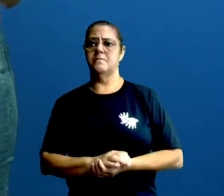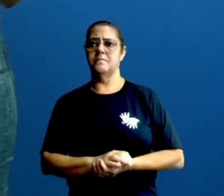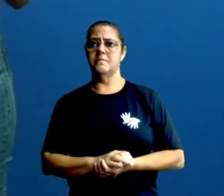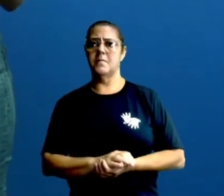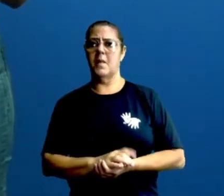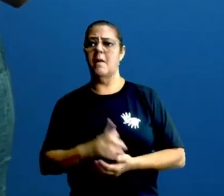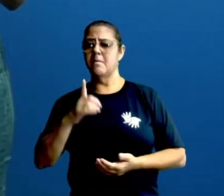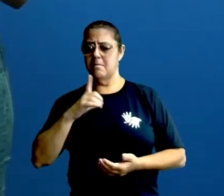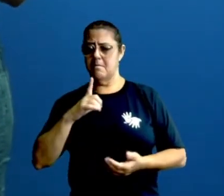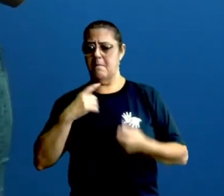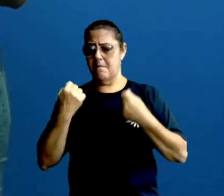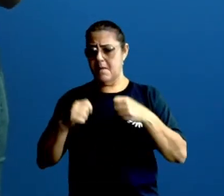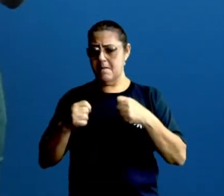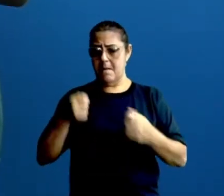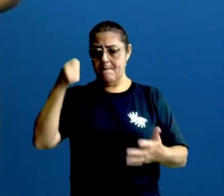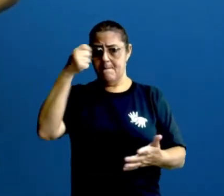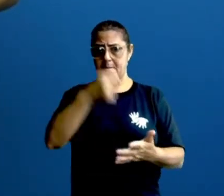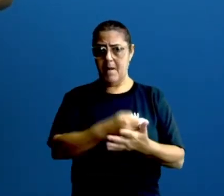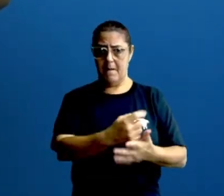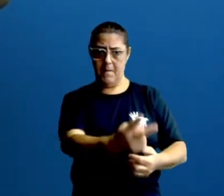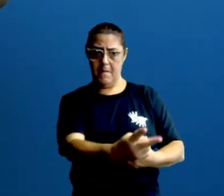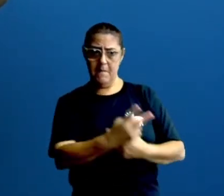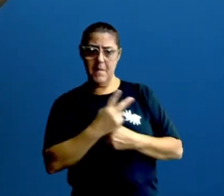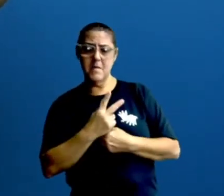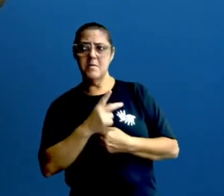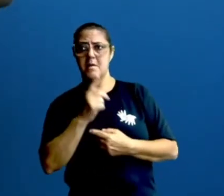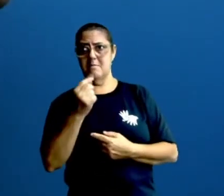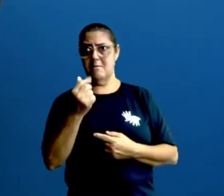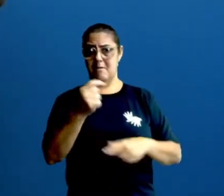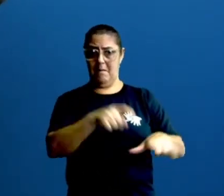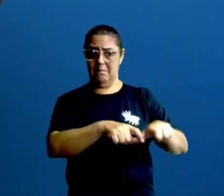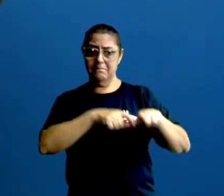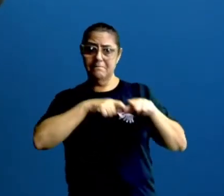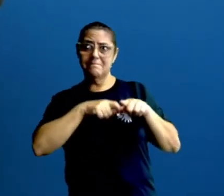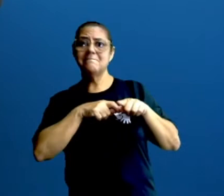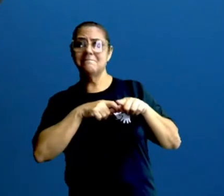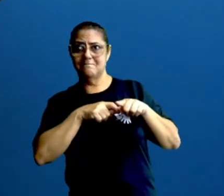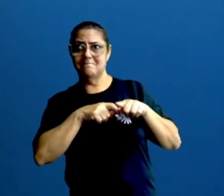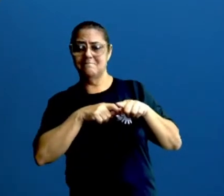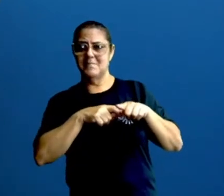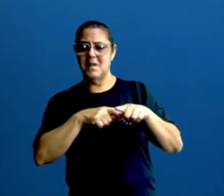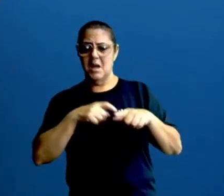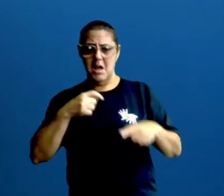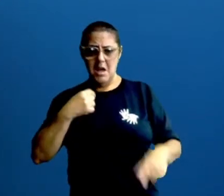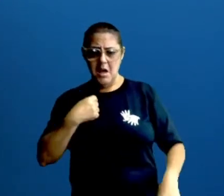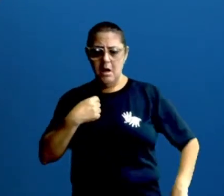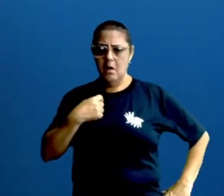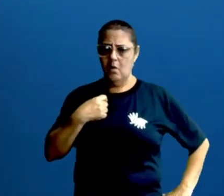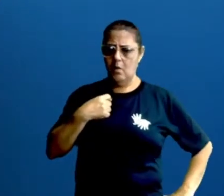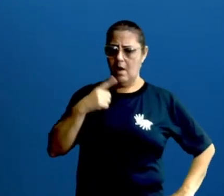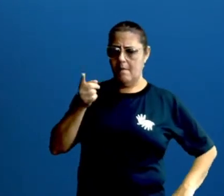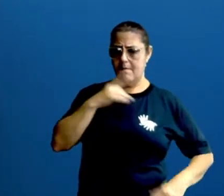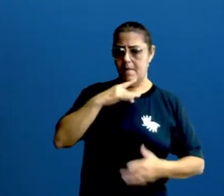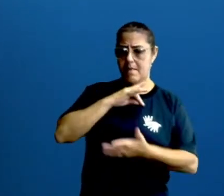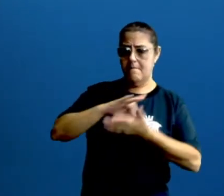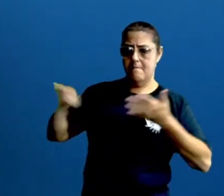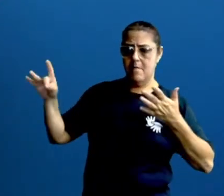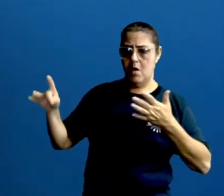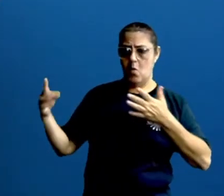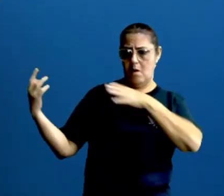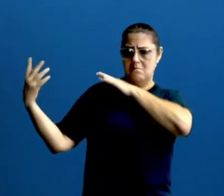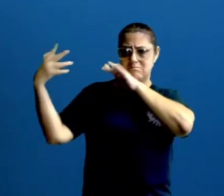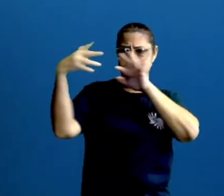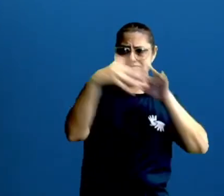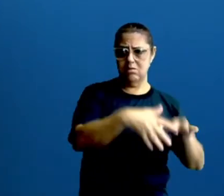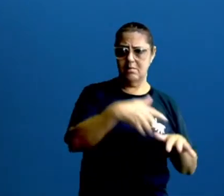eles tinham que pagar por conta dos empréstimos que faziam, eles começam a se rebelar e dizer, não, eles são nossos inimigos, eles invadiram a nossa